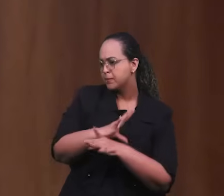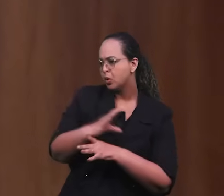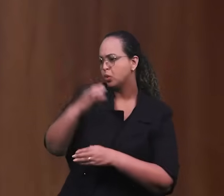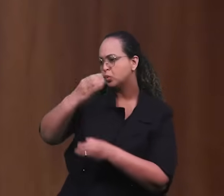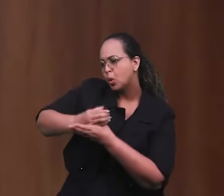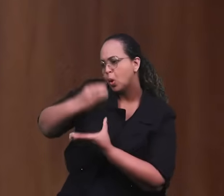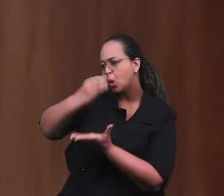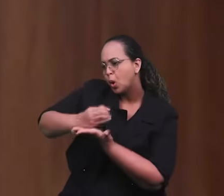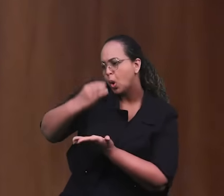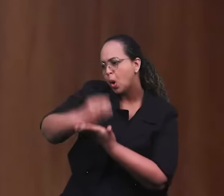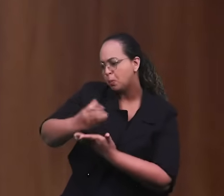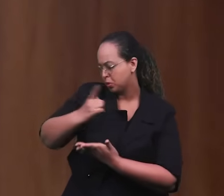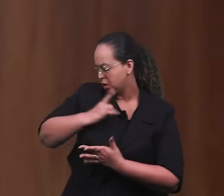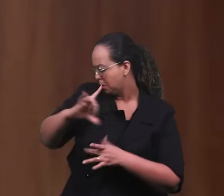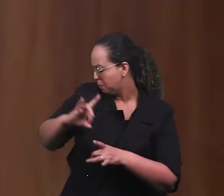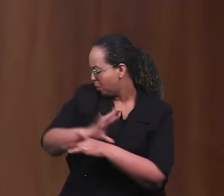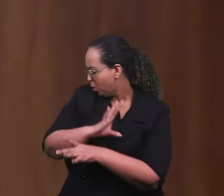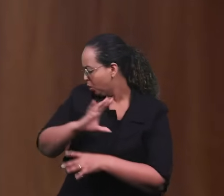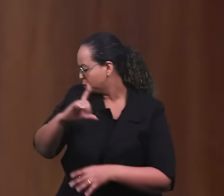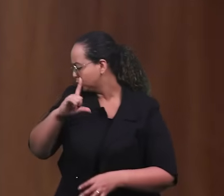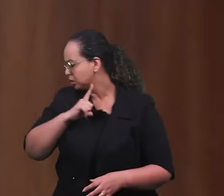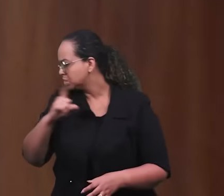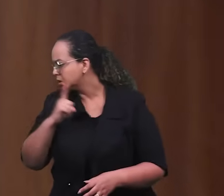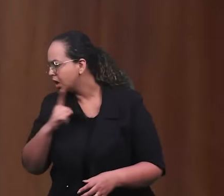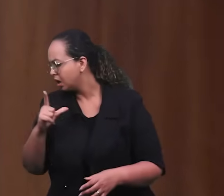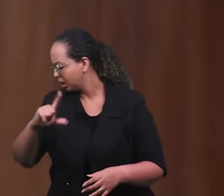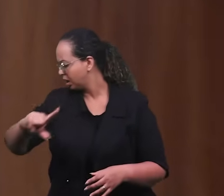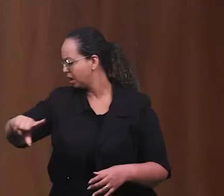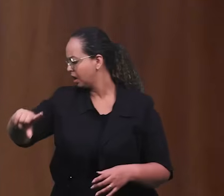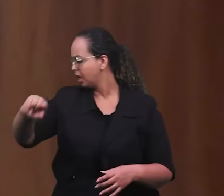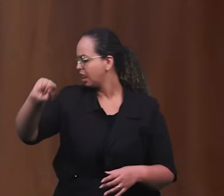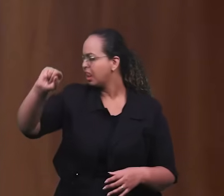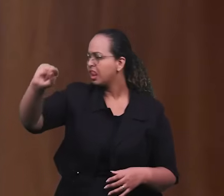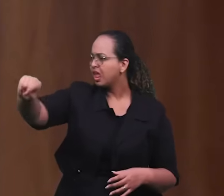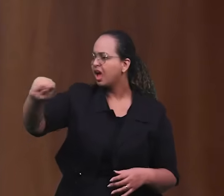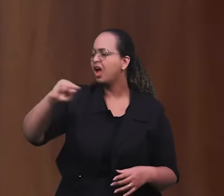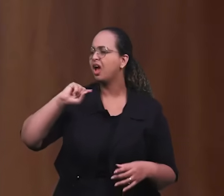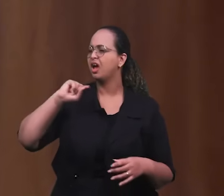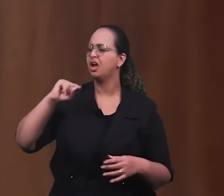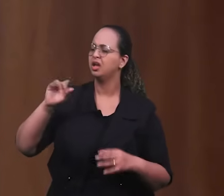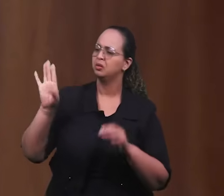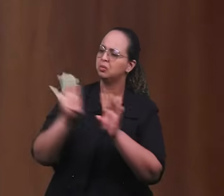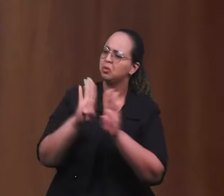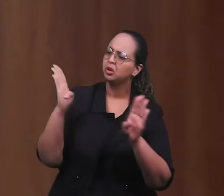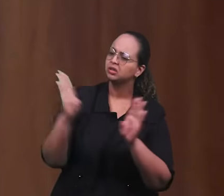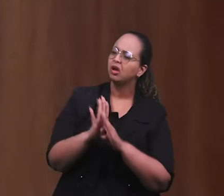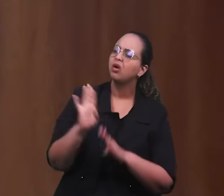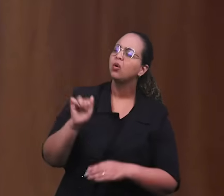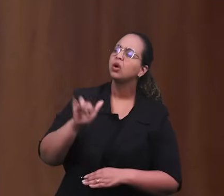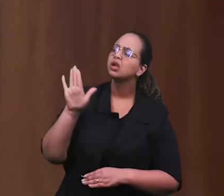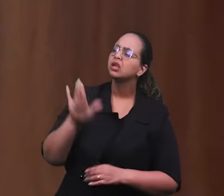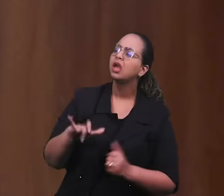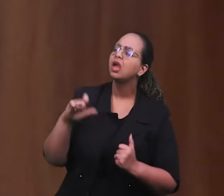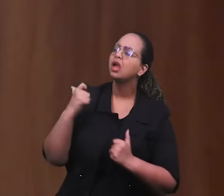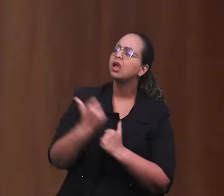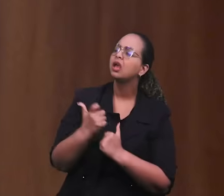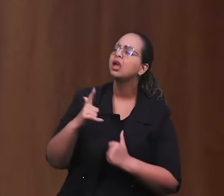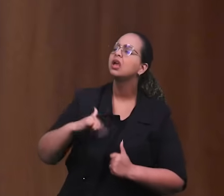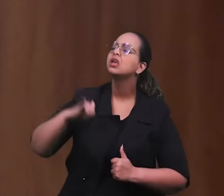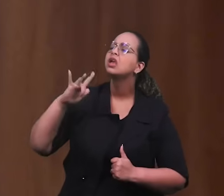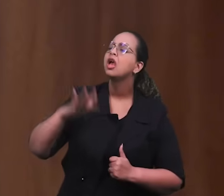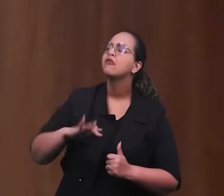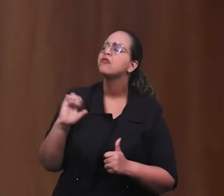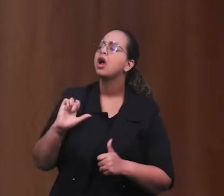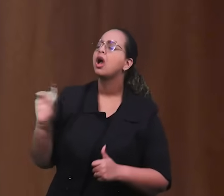nos seus devidos lugares. O portão, quem vai ficar no portão, quem vai ficar na porta. Então ele